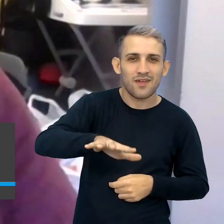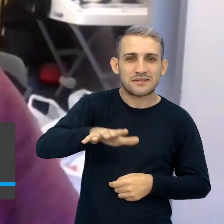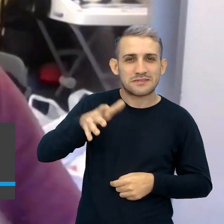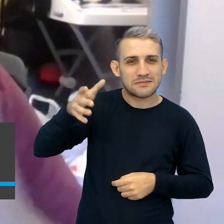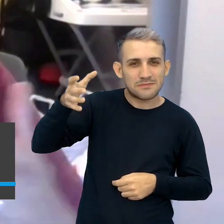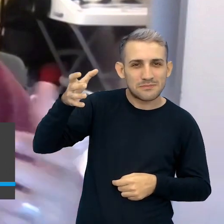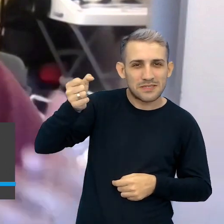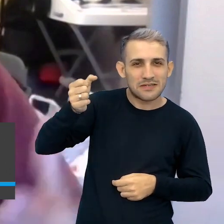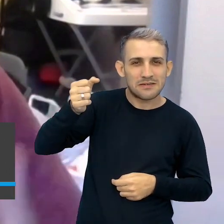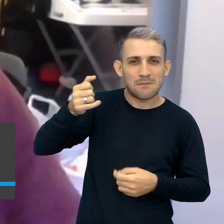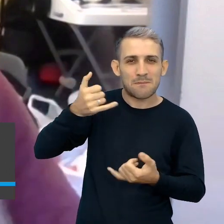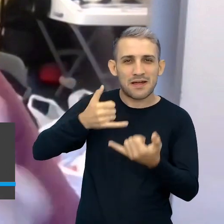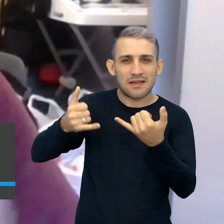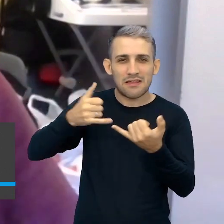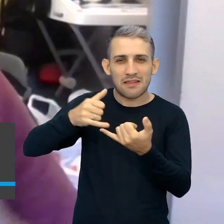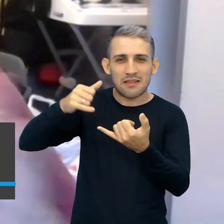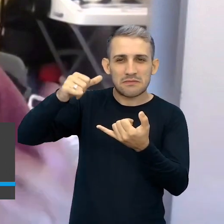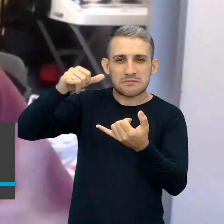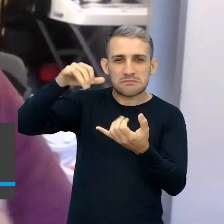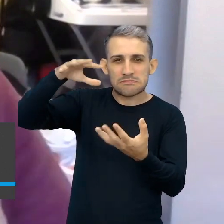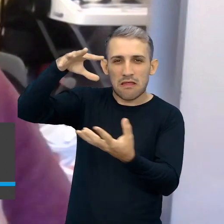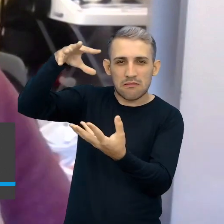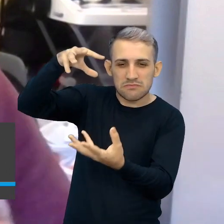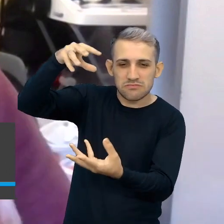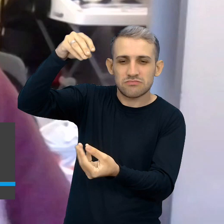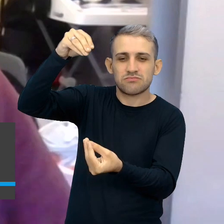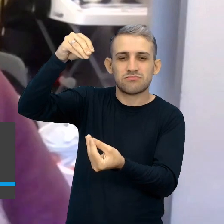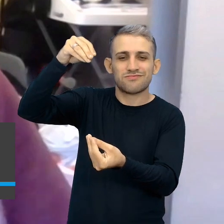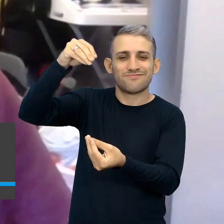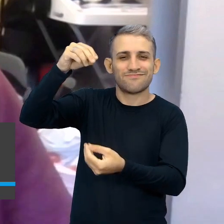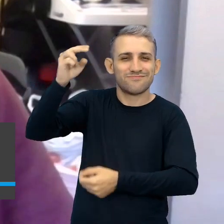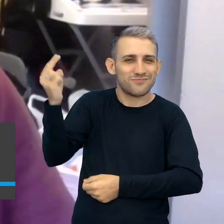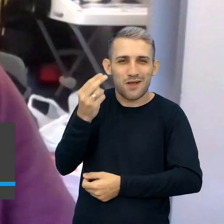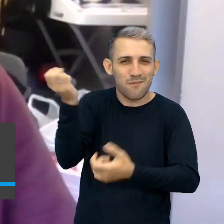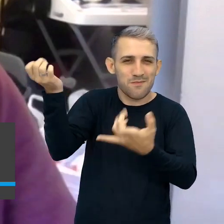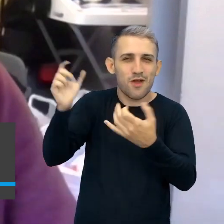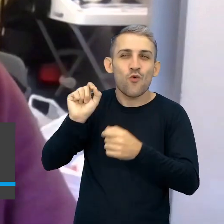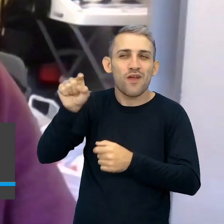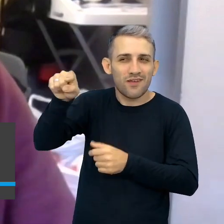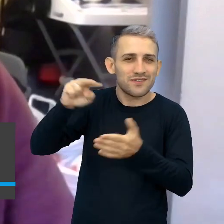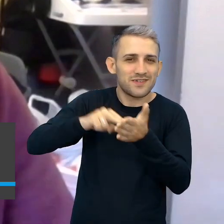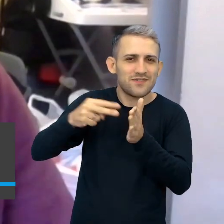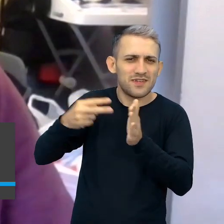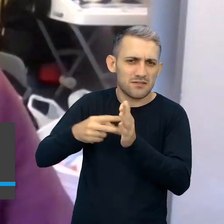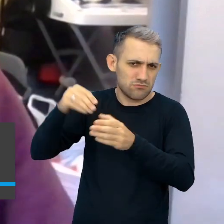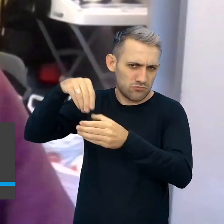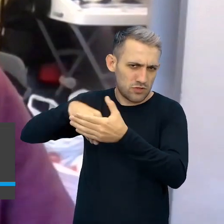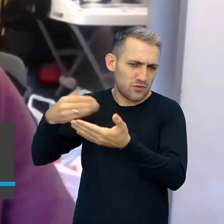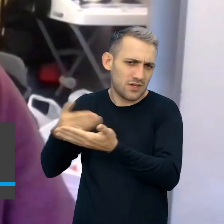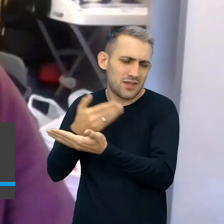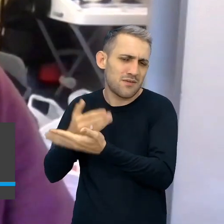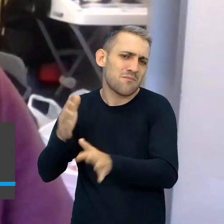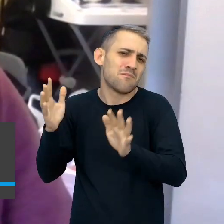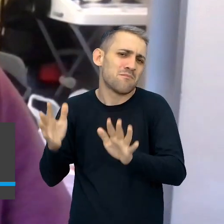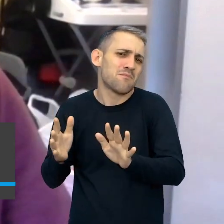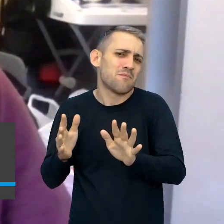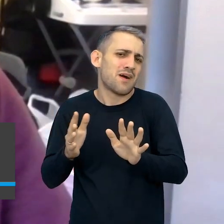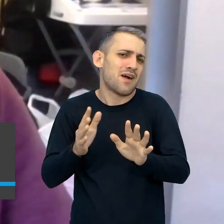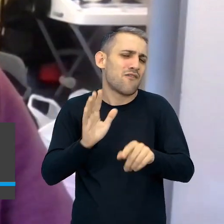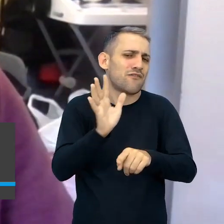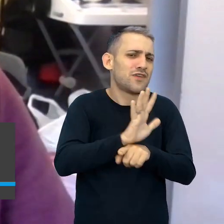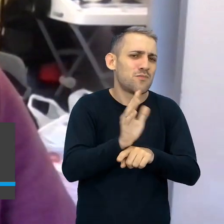coisa nebulosa à frente, fica um pouco difícil de definir o que está ali. Isso está no livro. Mas como é que eu vou traduzir isso para a